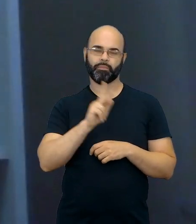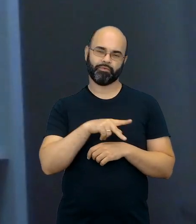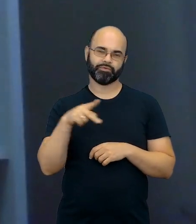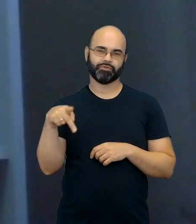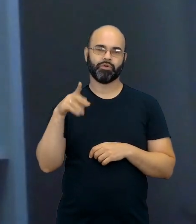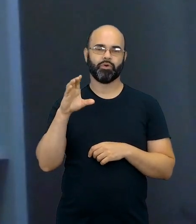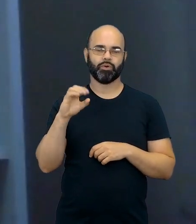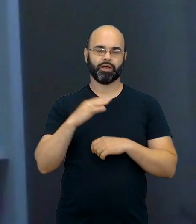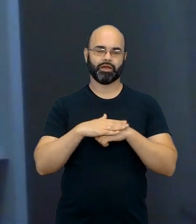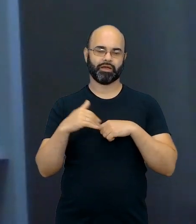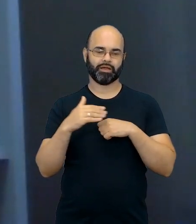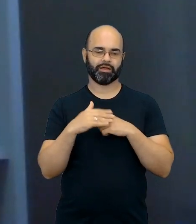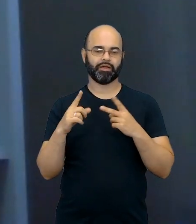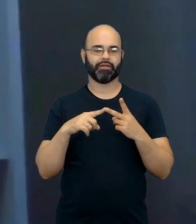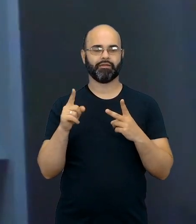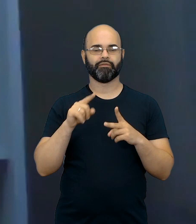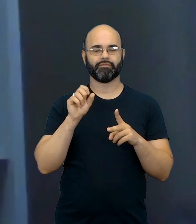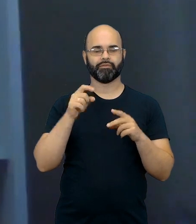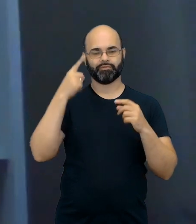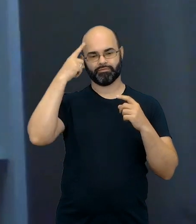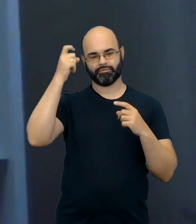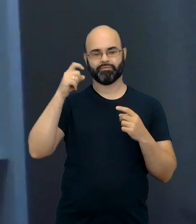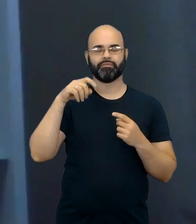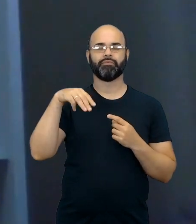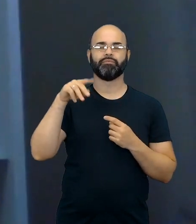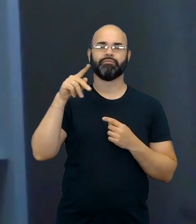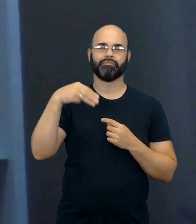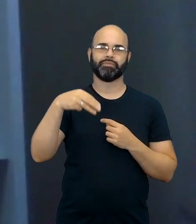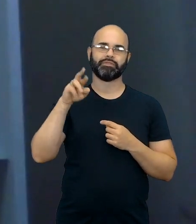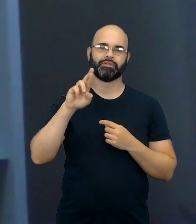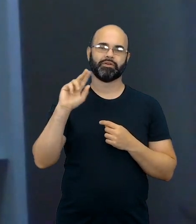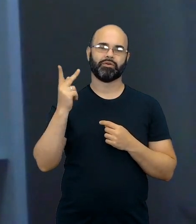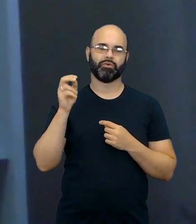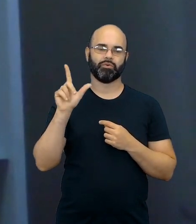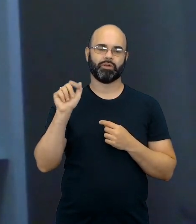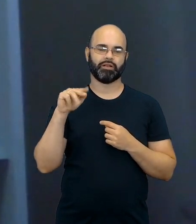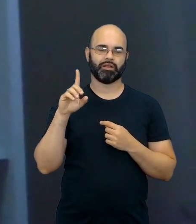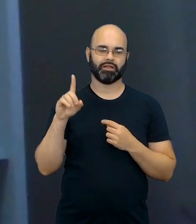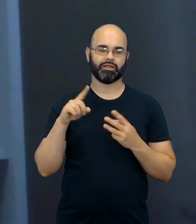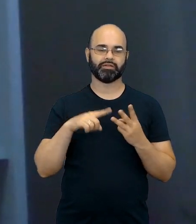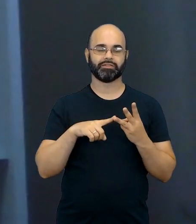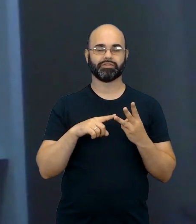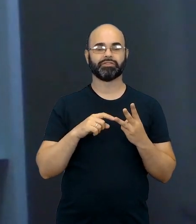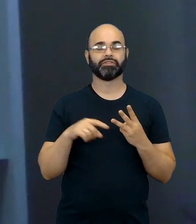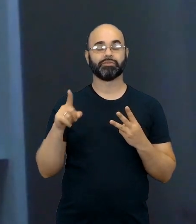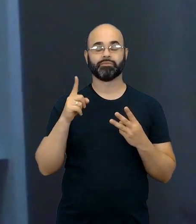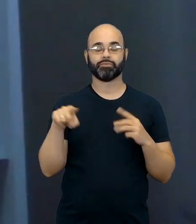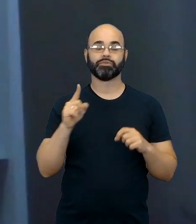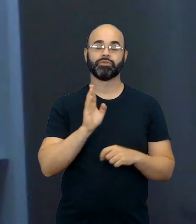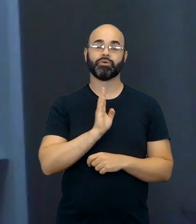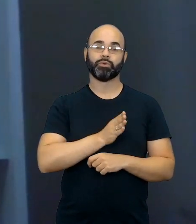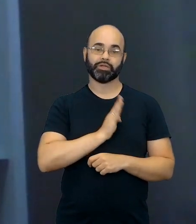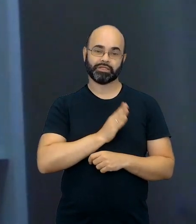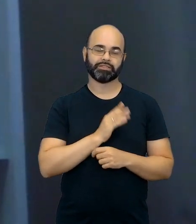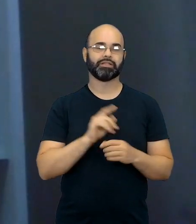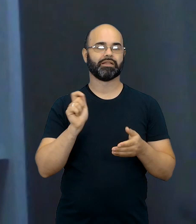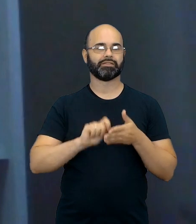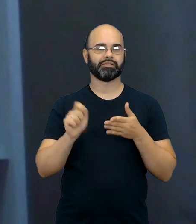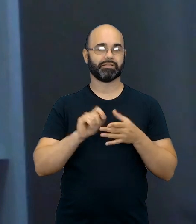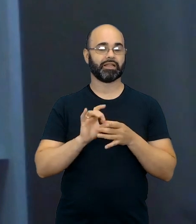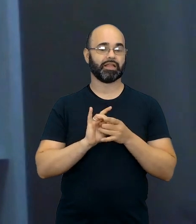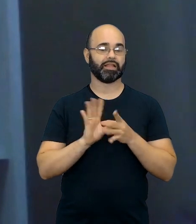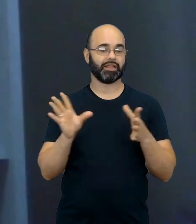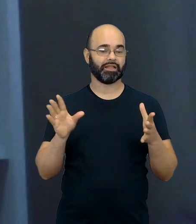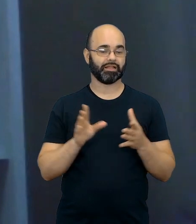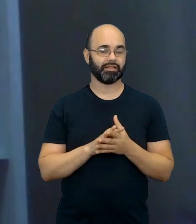1965, Sementes da Violência, Mr. Holland, Mentes Perigosas, Música do Coração, Escritores da